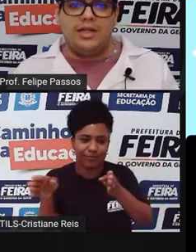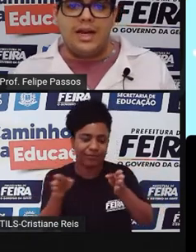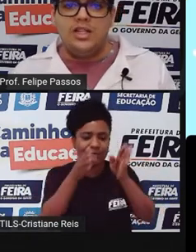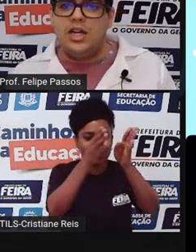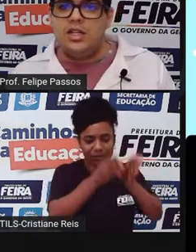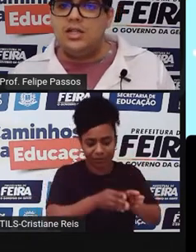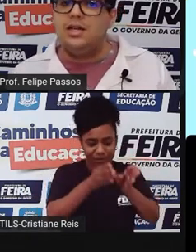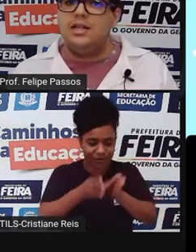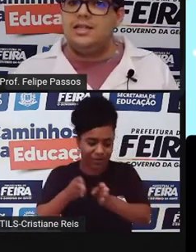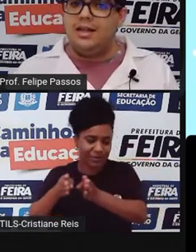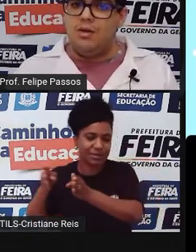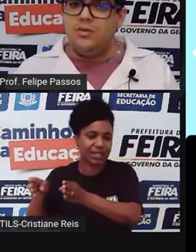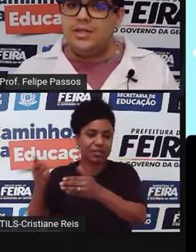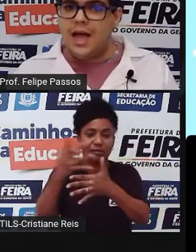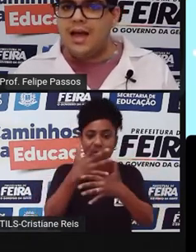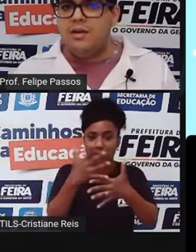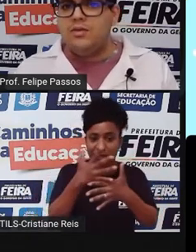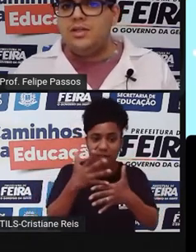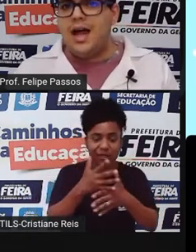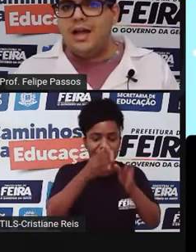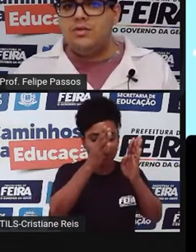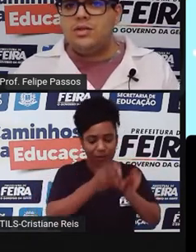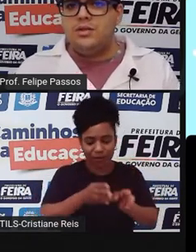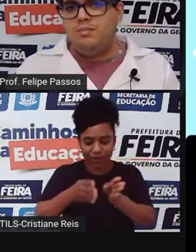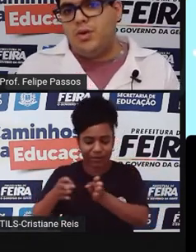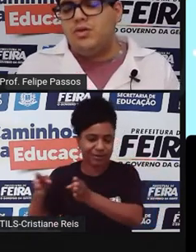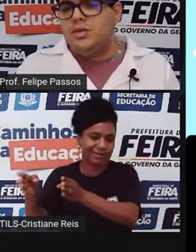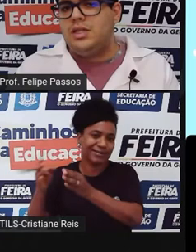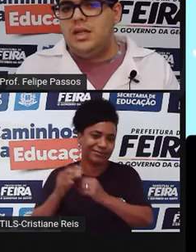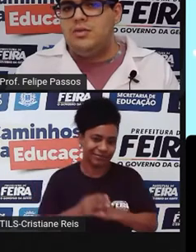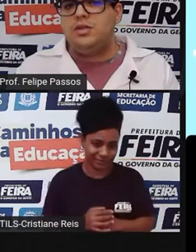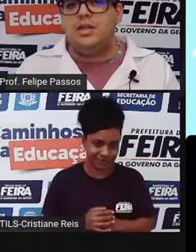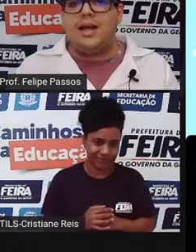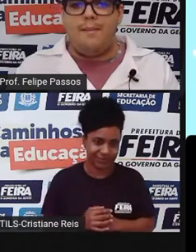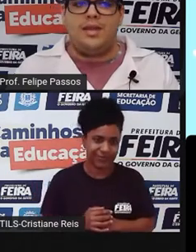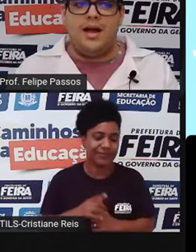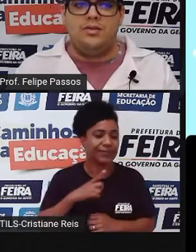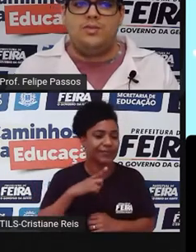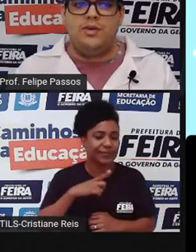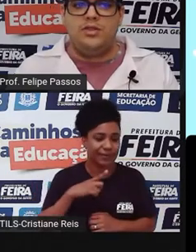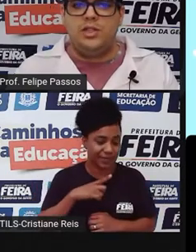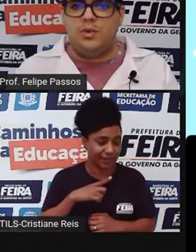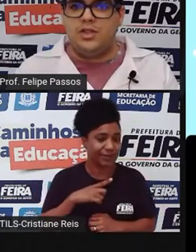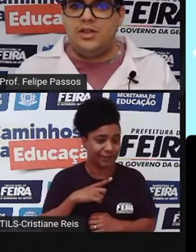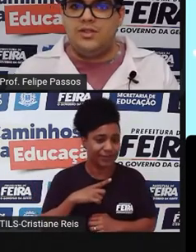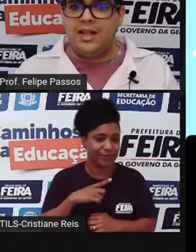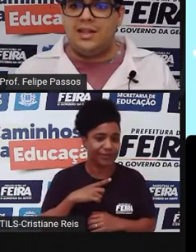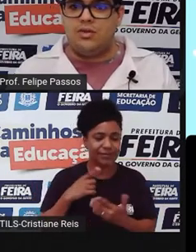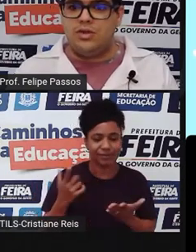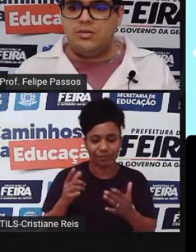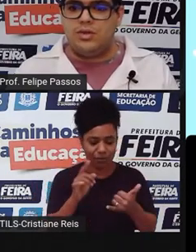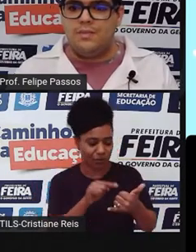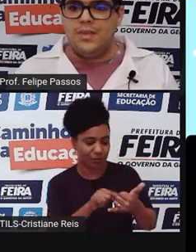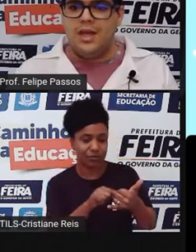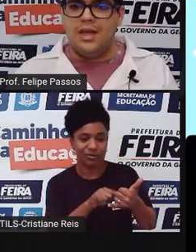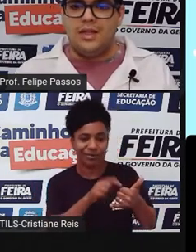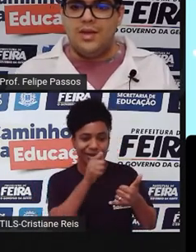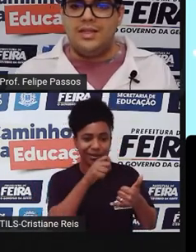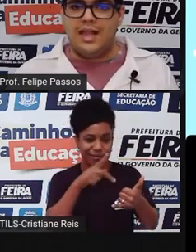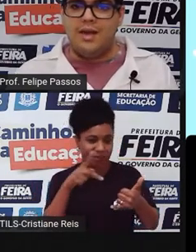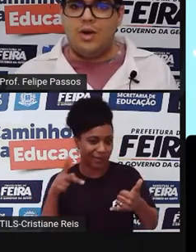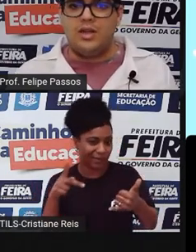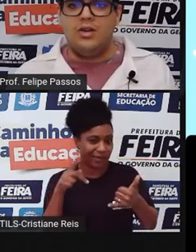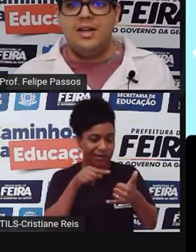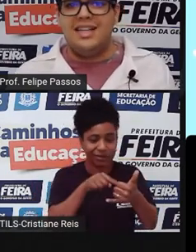for inteligente, se ela usar os dados produzidos e captados pelos dispositivos eletrônicos. Então,